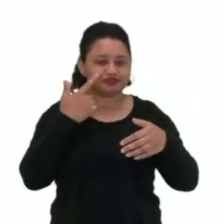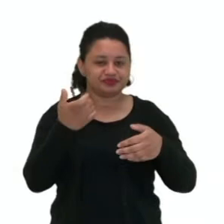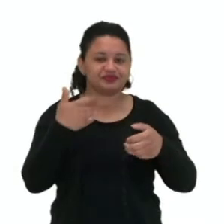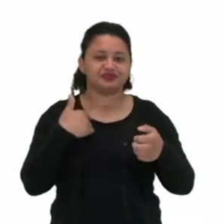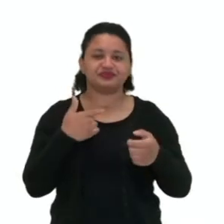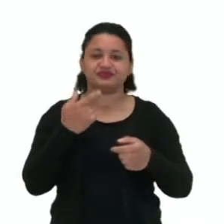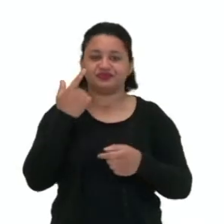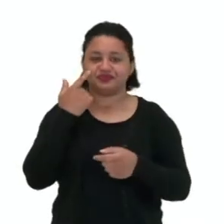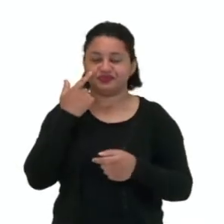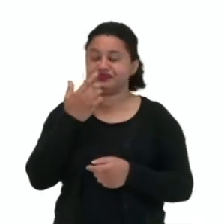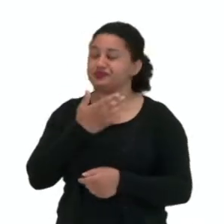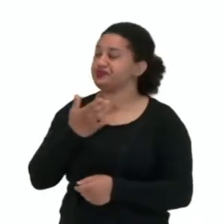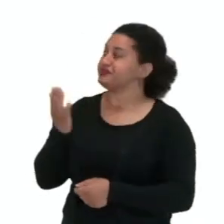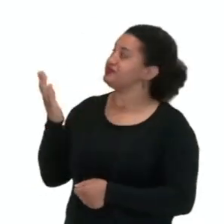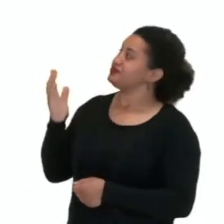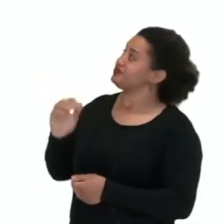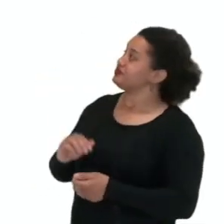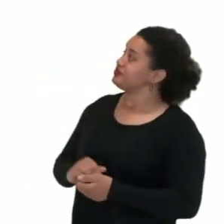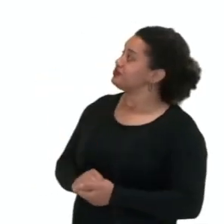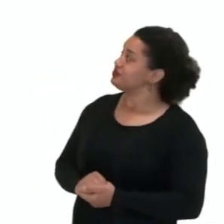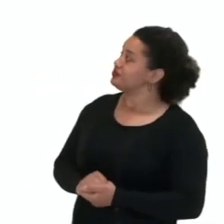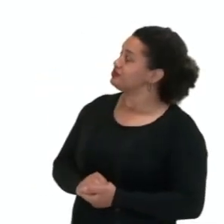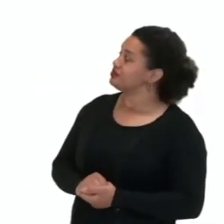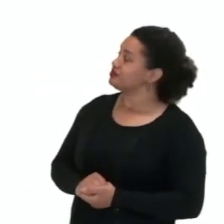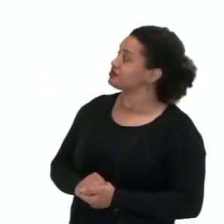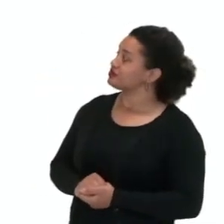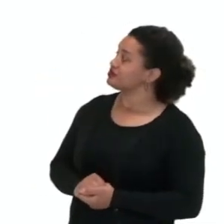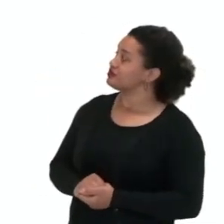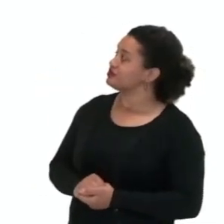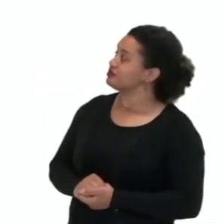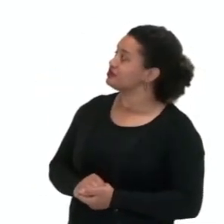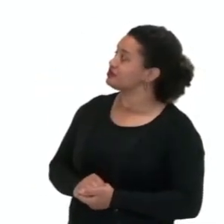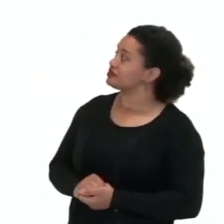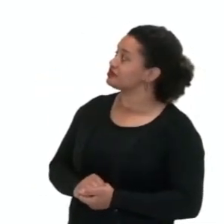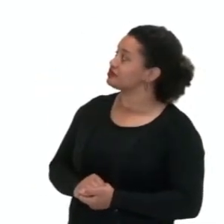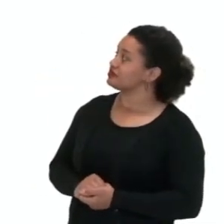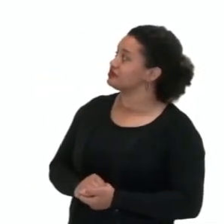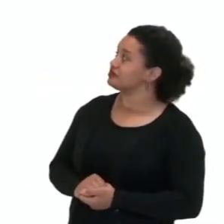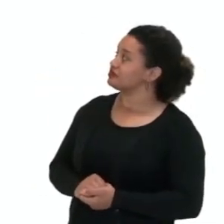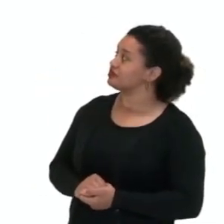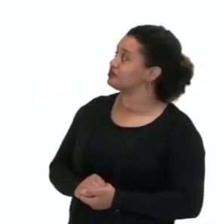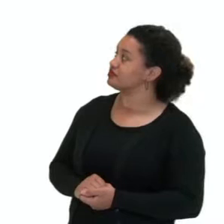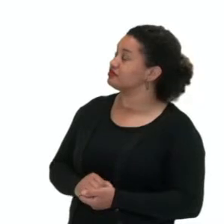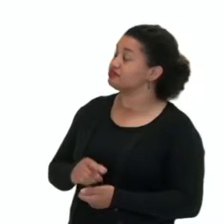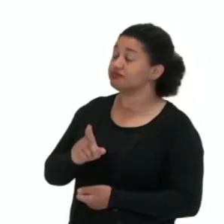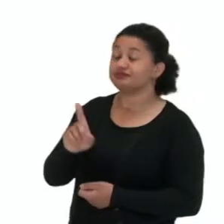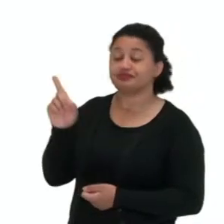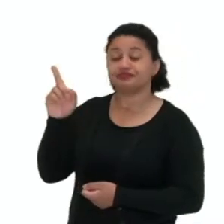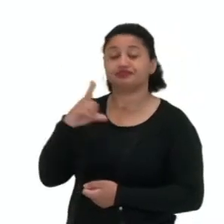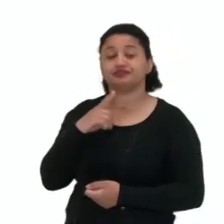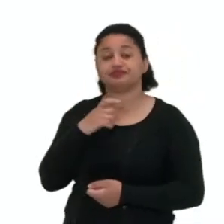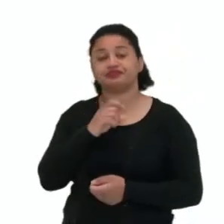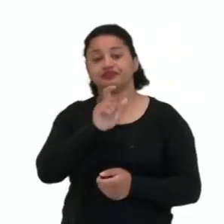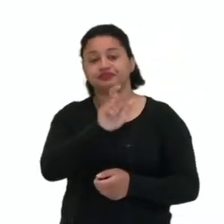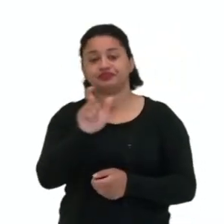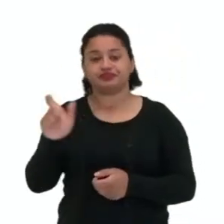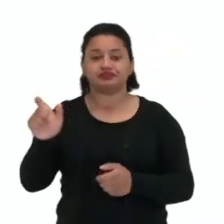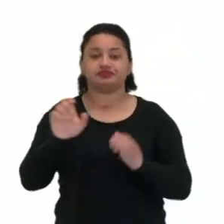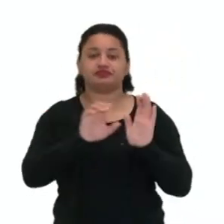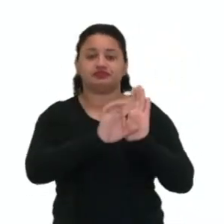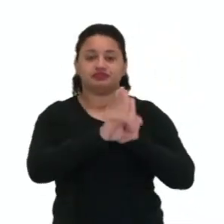mapa conceitual. Eu sempre falo para vocês. Nesse mapa, nós temos palavras,